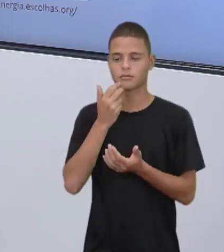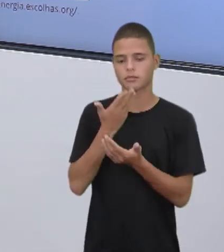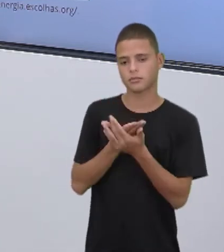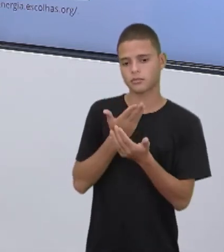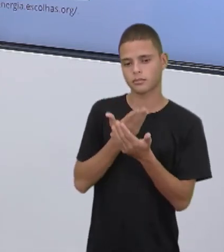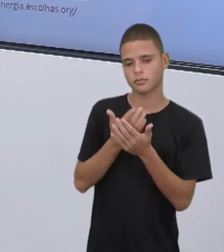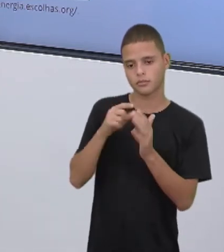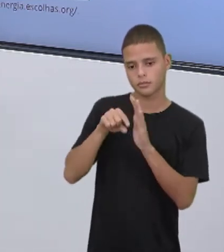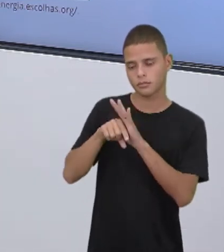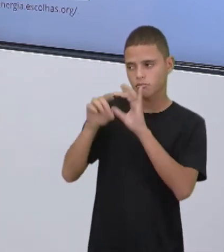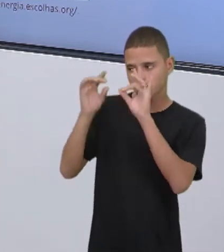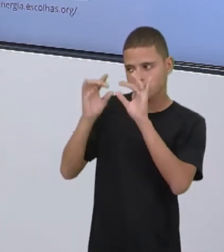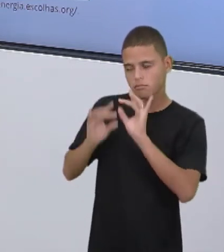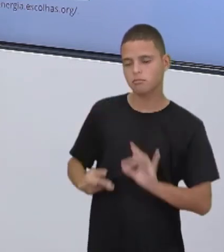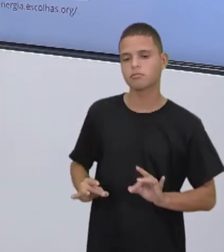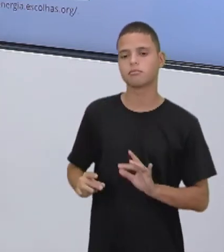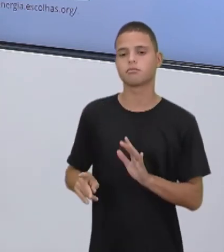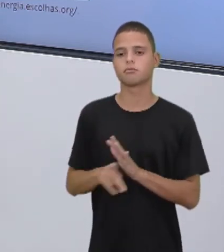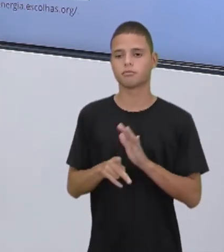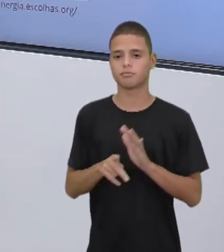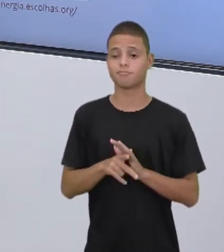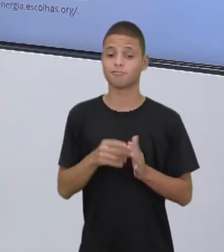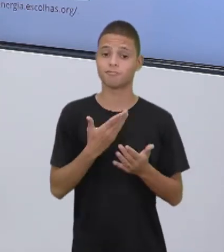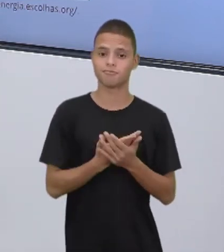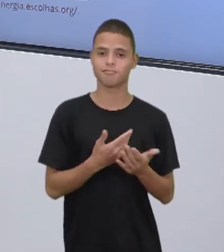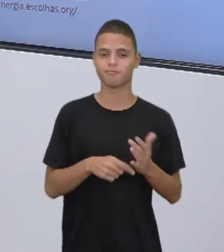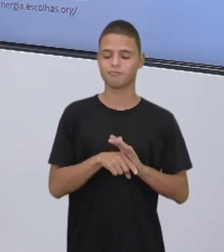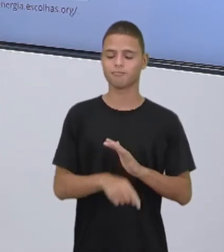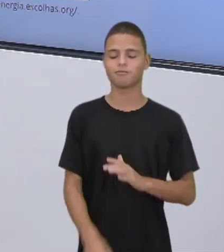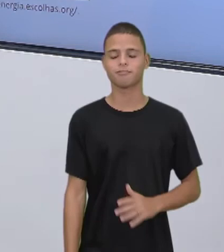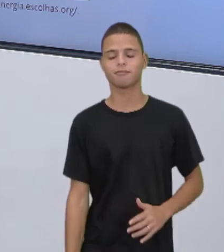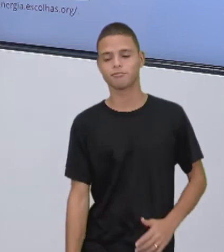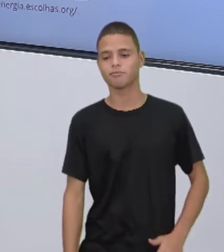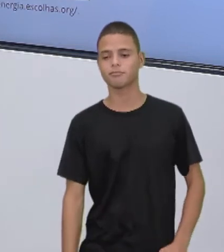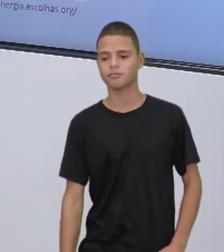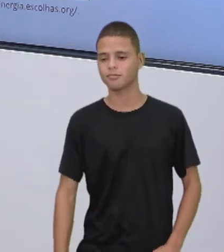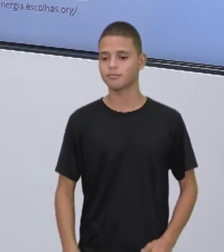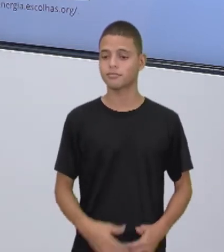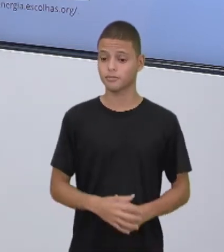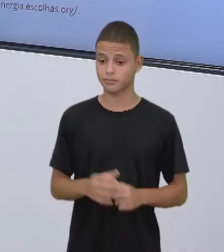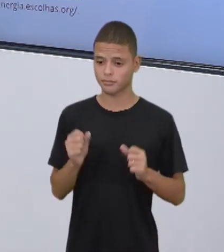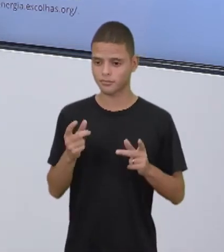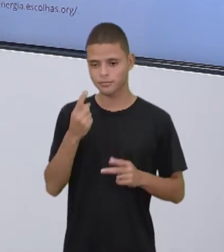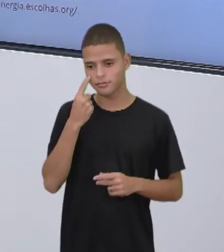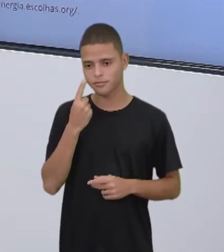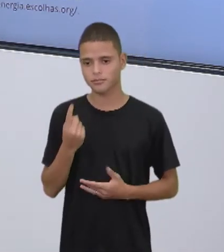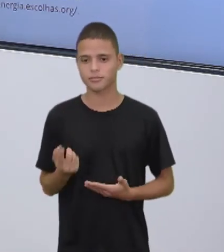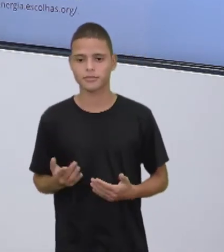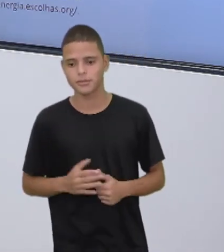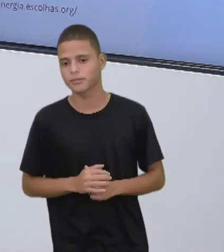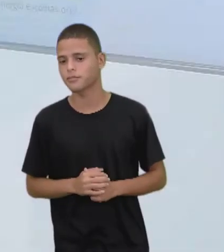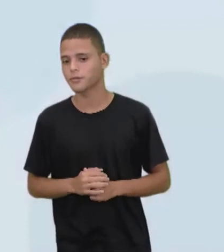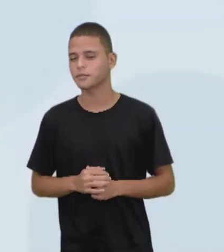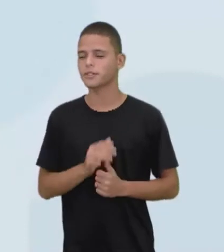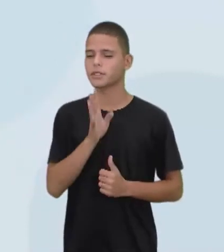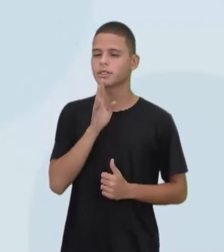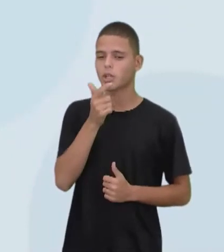os especialistas, né, que fazem esses estudos aí sobre as questões ambientais. Voltando aí na tela, vamos conhecer